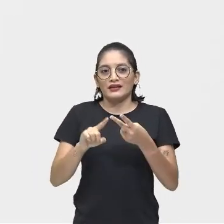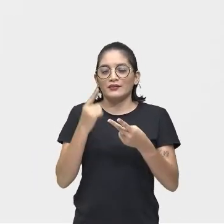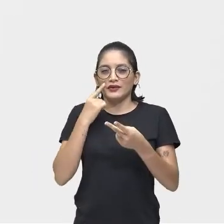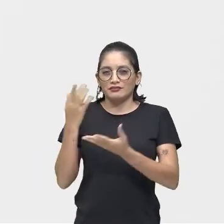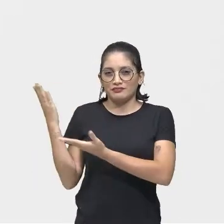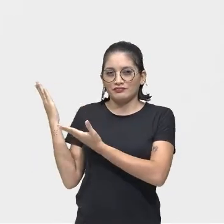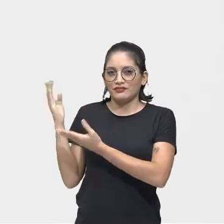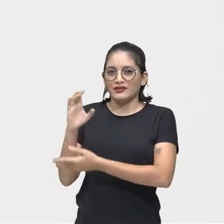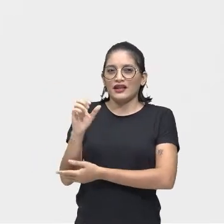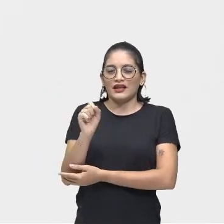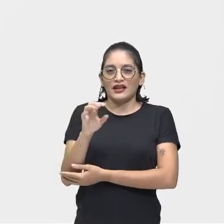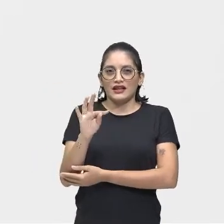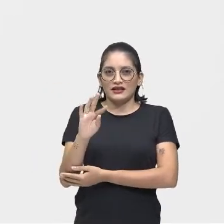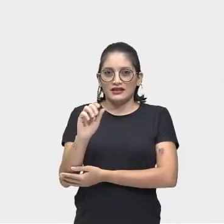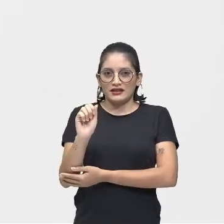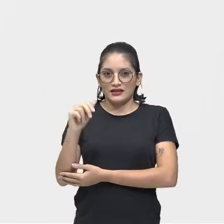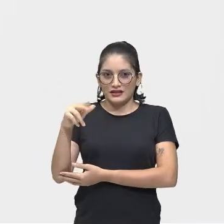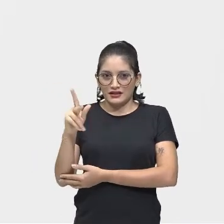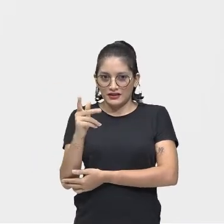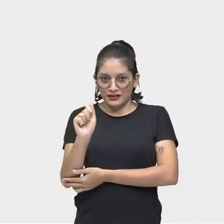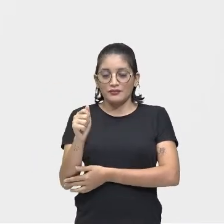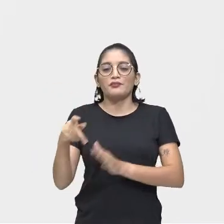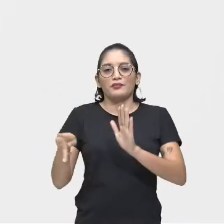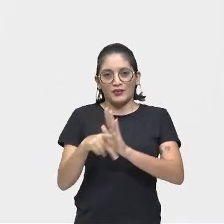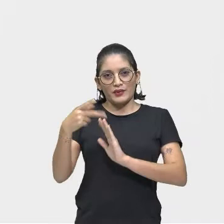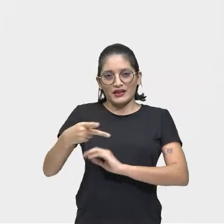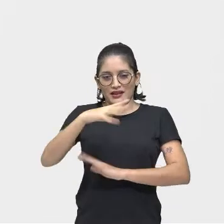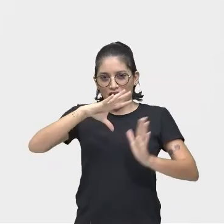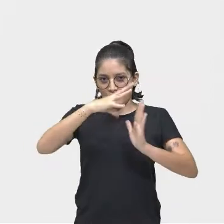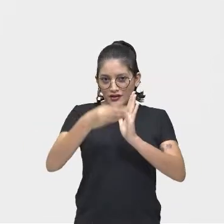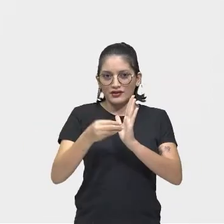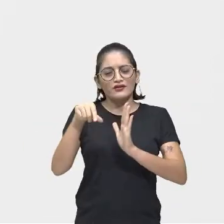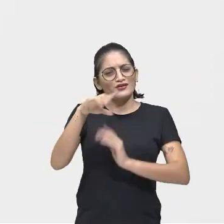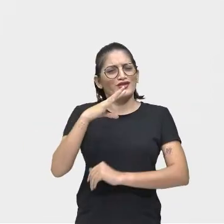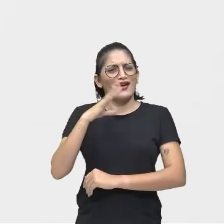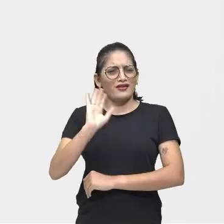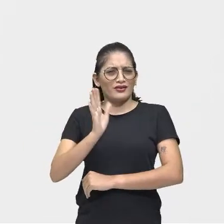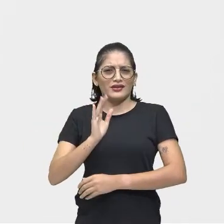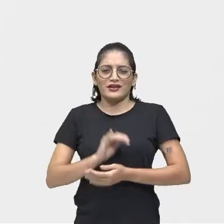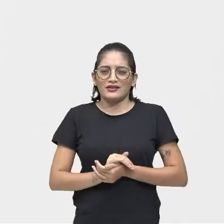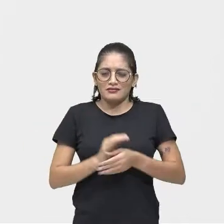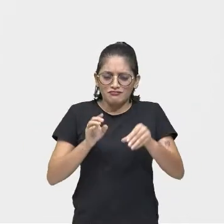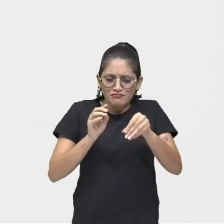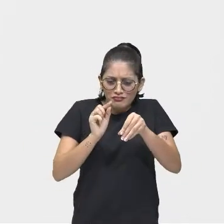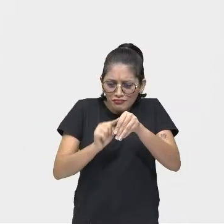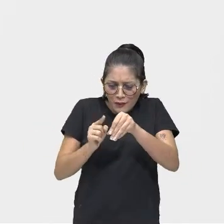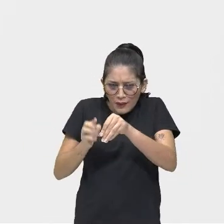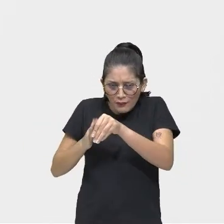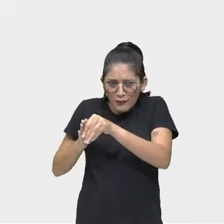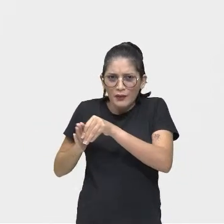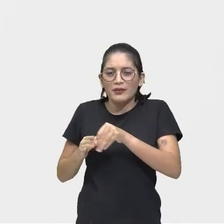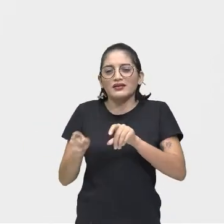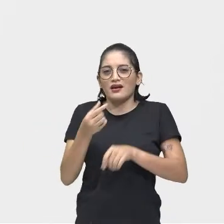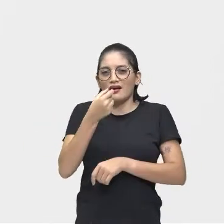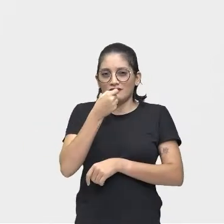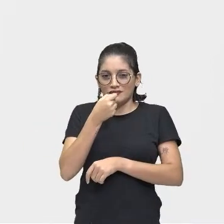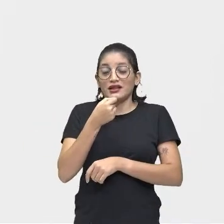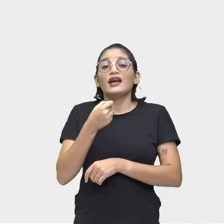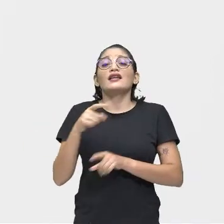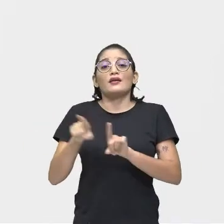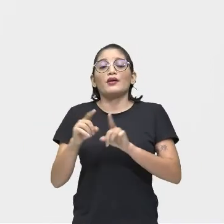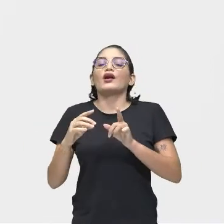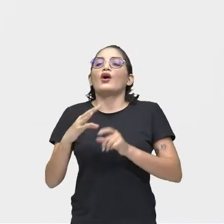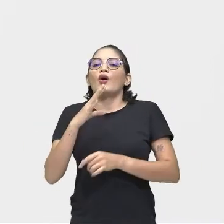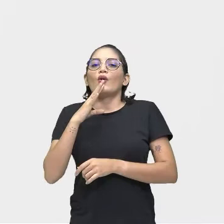castanha da Amazônia, que provavelmente vocês conhecem. Castanha da Amazônia, também conhecida como castanha do Pará,